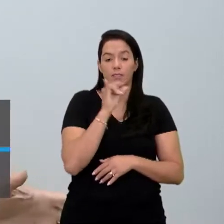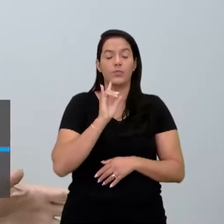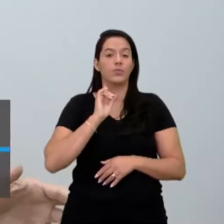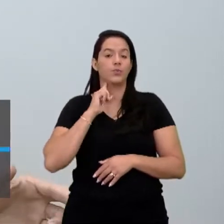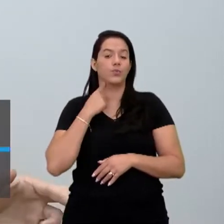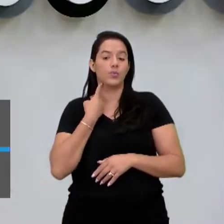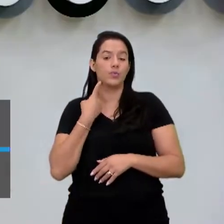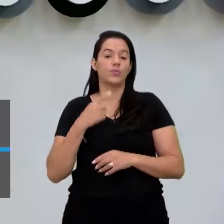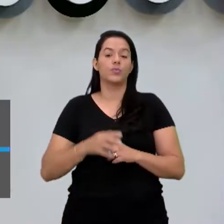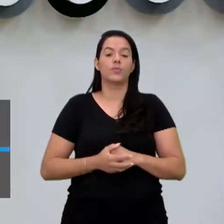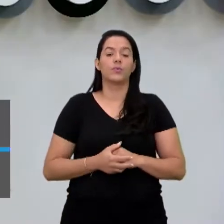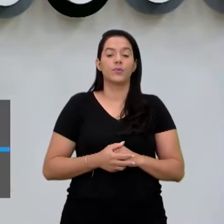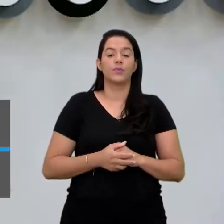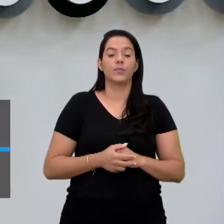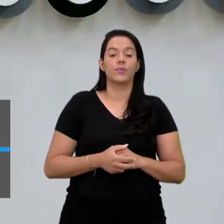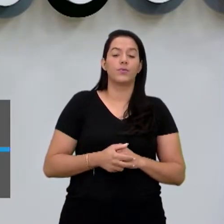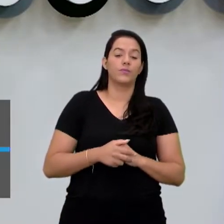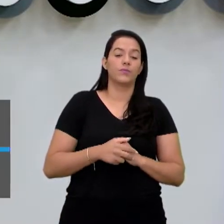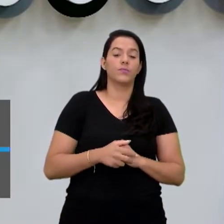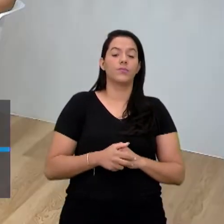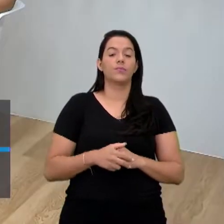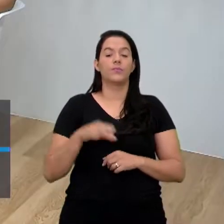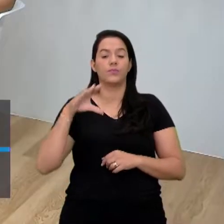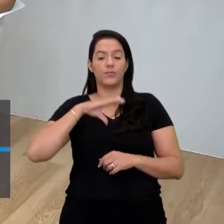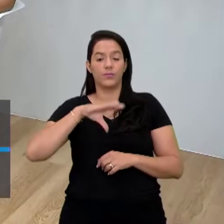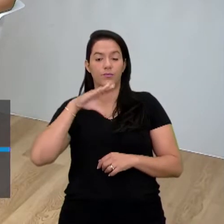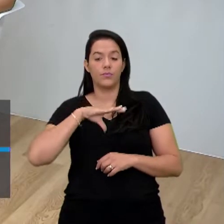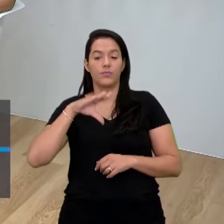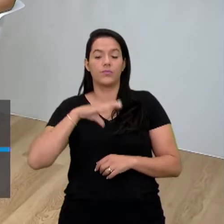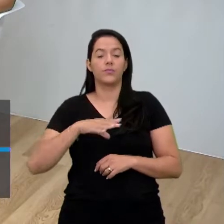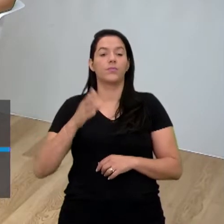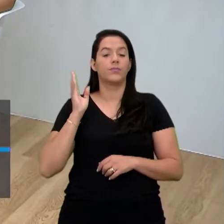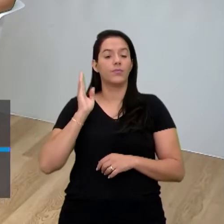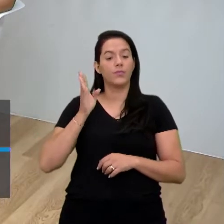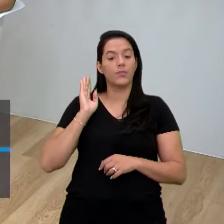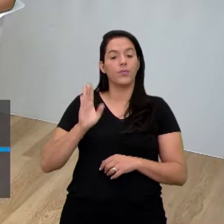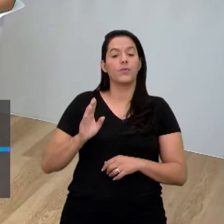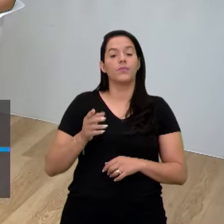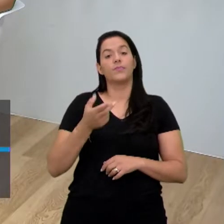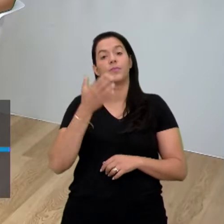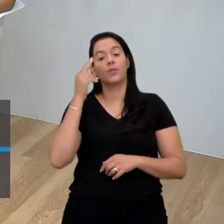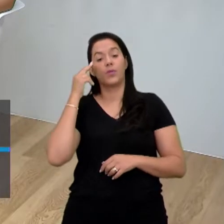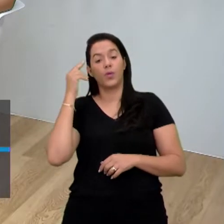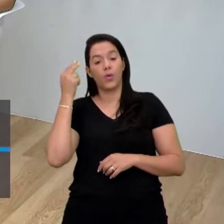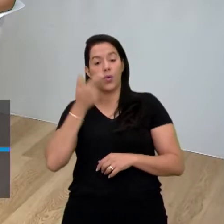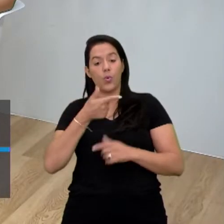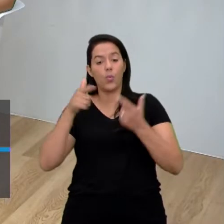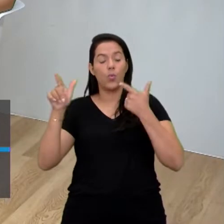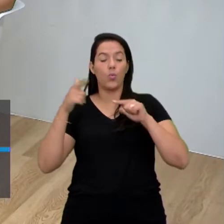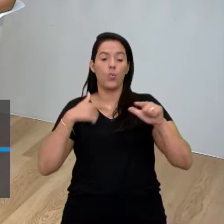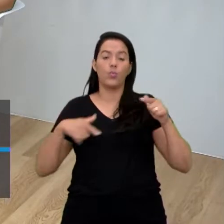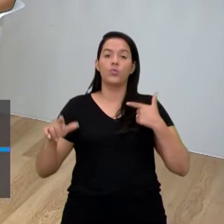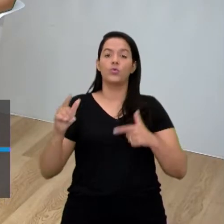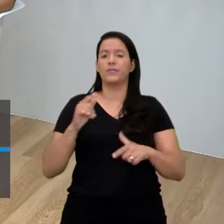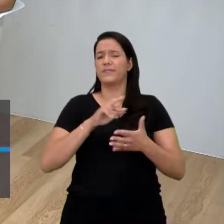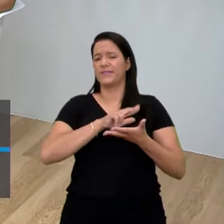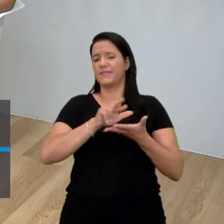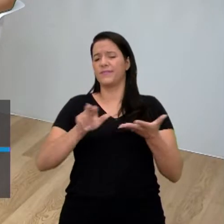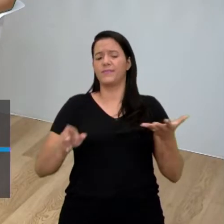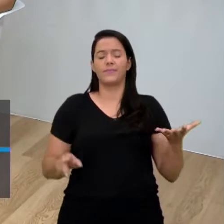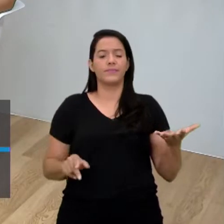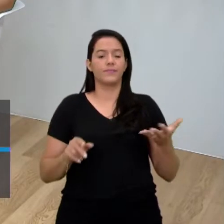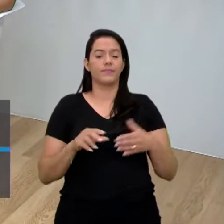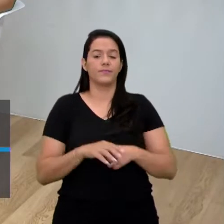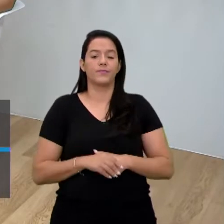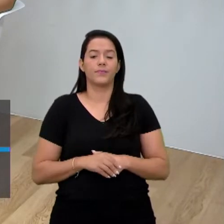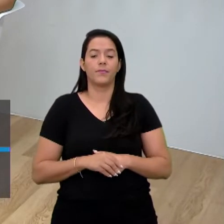Né? O português burro. O português burro, né? O japonês disciplinado e dócil. Né? Então a